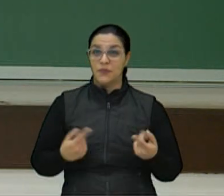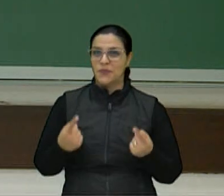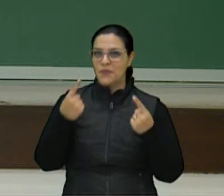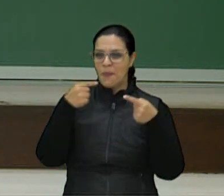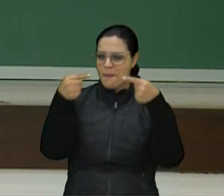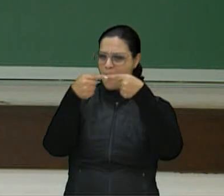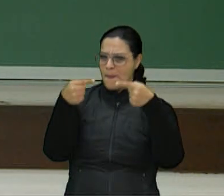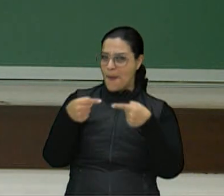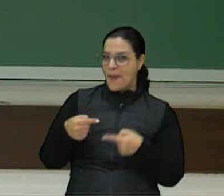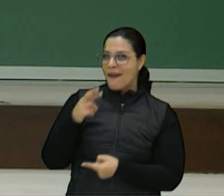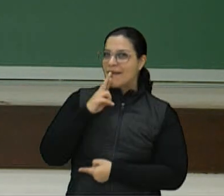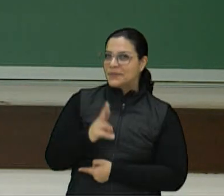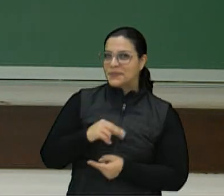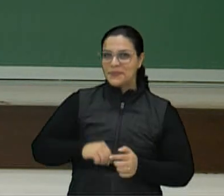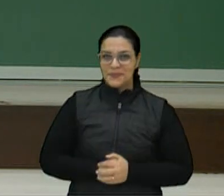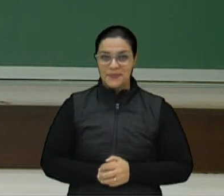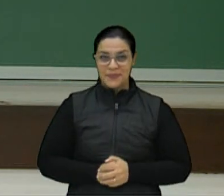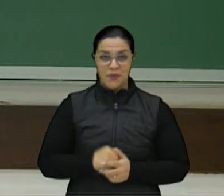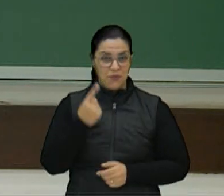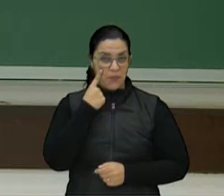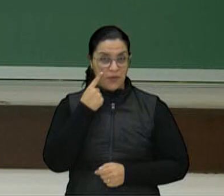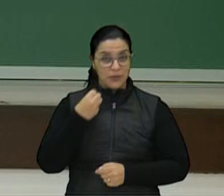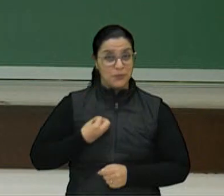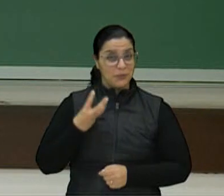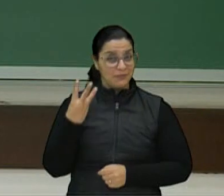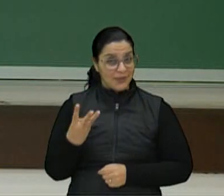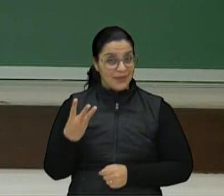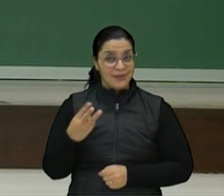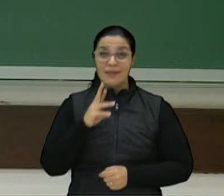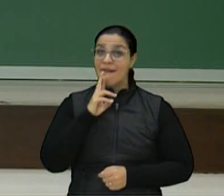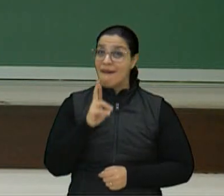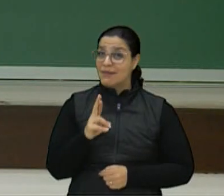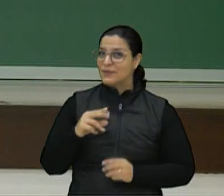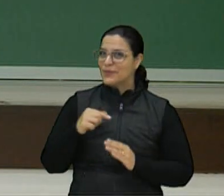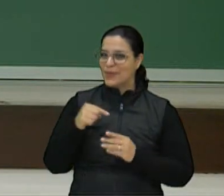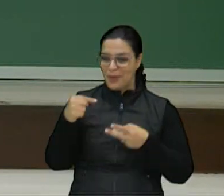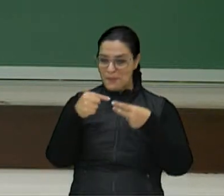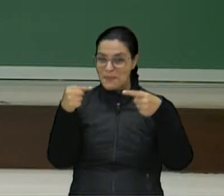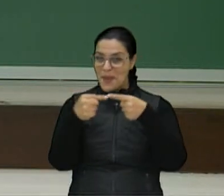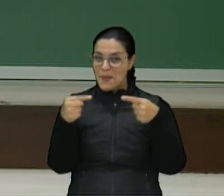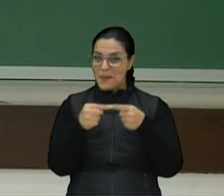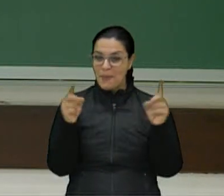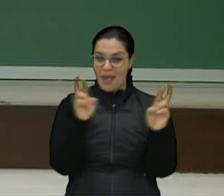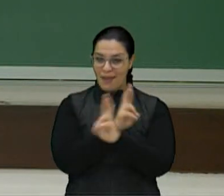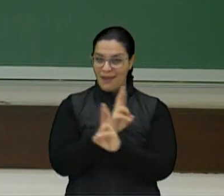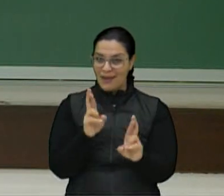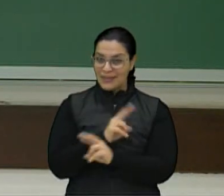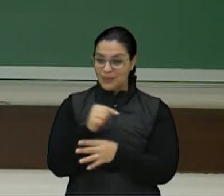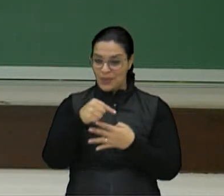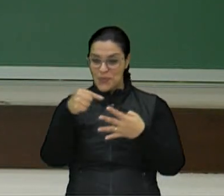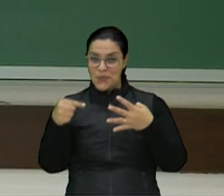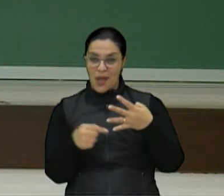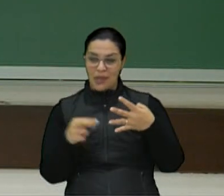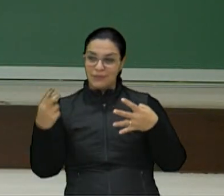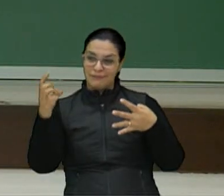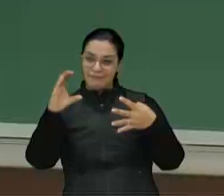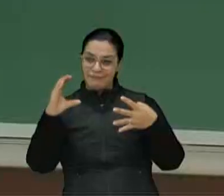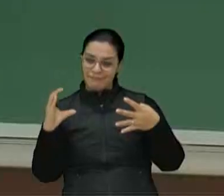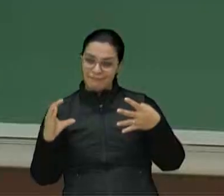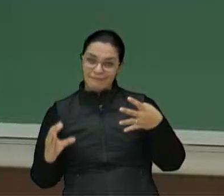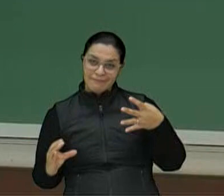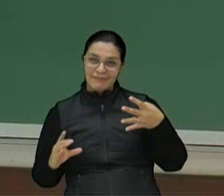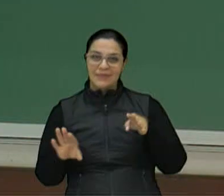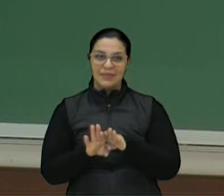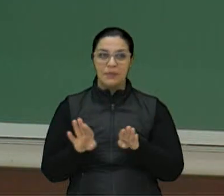Vamos conferir as respostas do nosso quiz número 3, as respostas, na verdade, né? Nós temos 4 alternativas, então